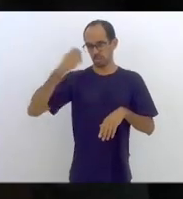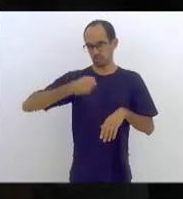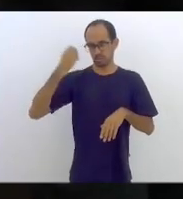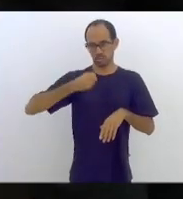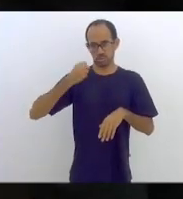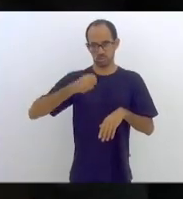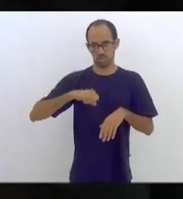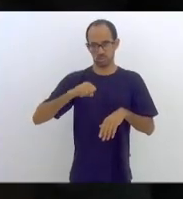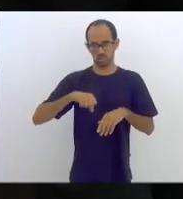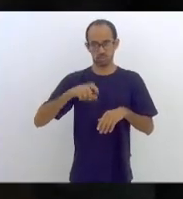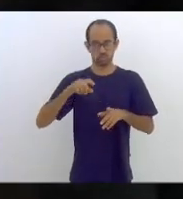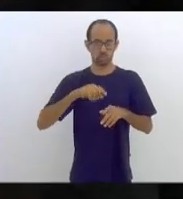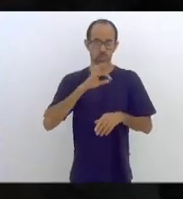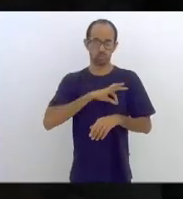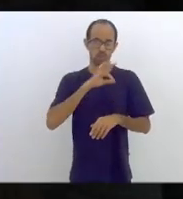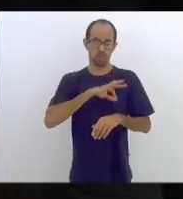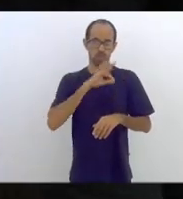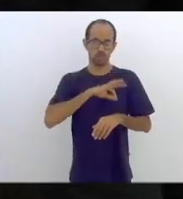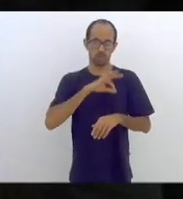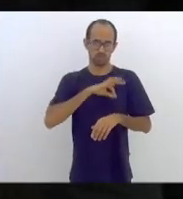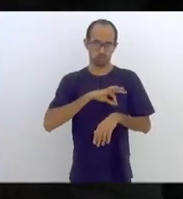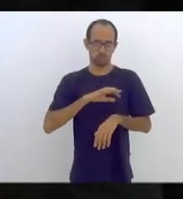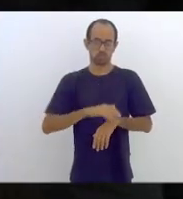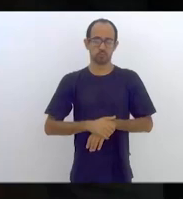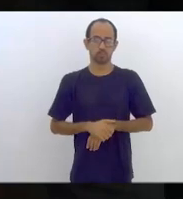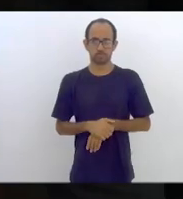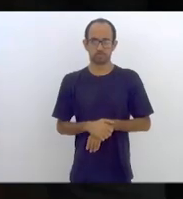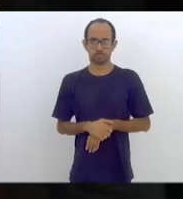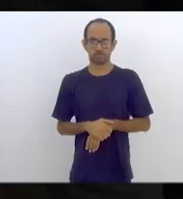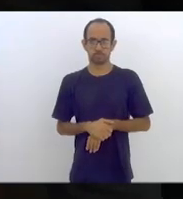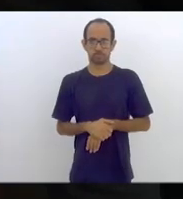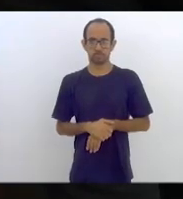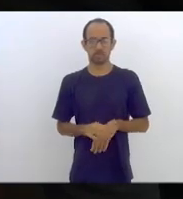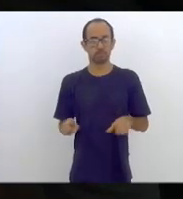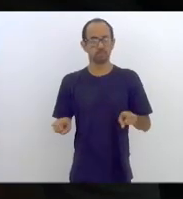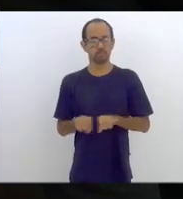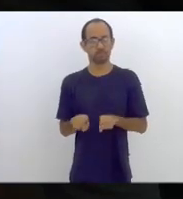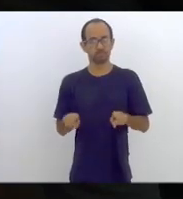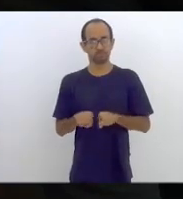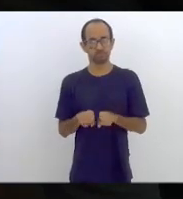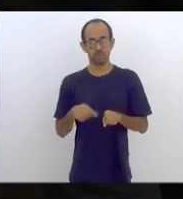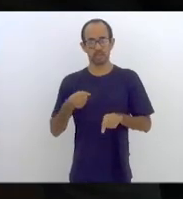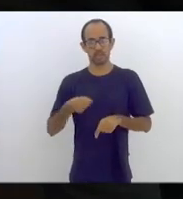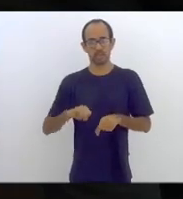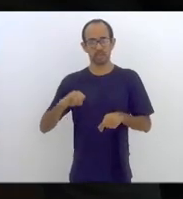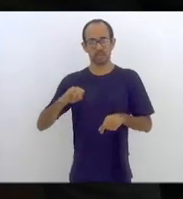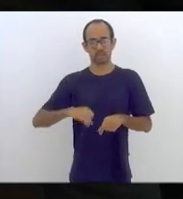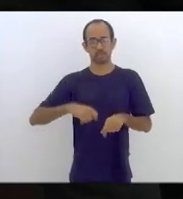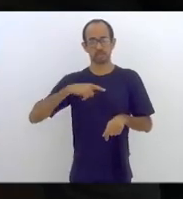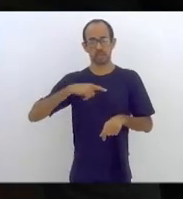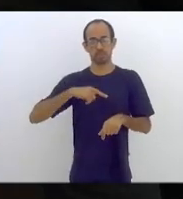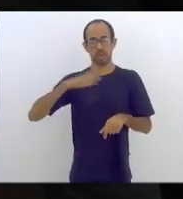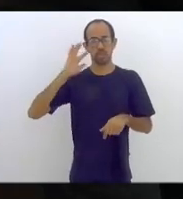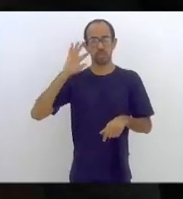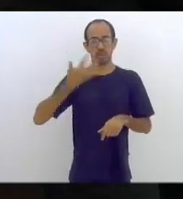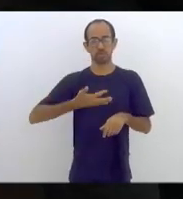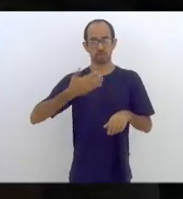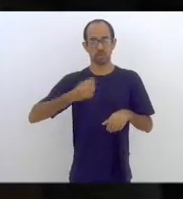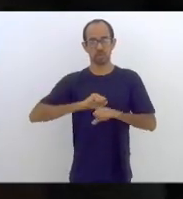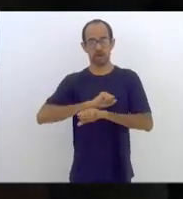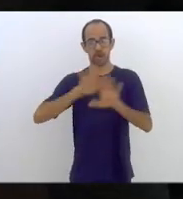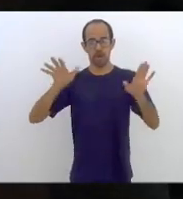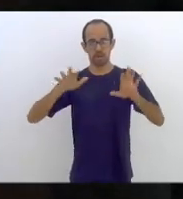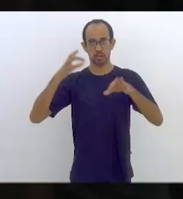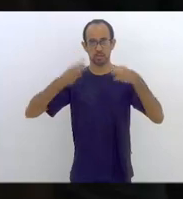em sua folha remuneratória em sua folha de pagamento menos ainda se houver uma decisão expressa é do juízo